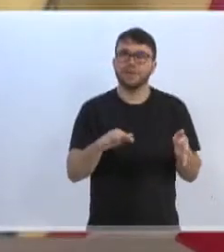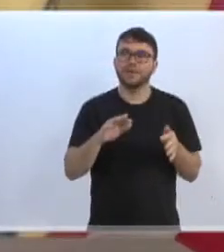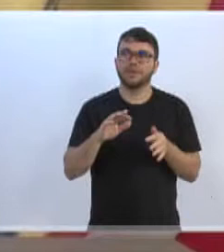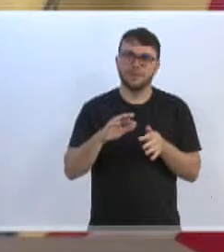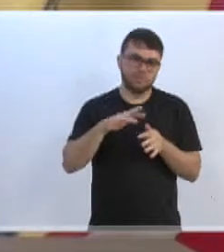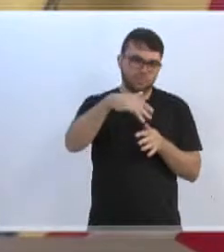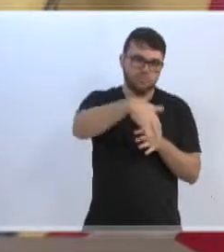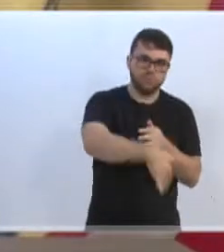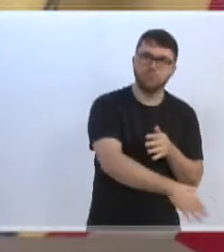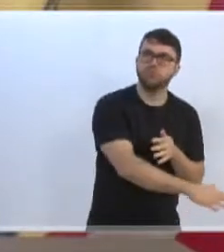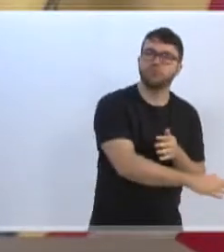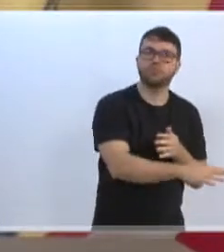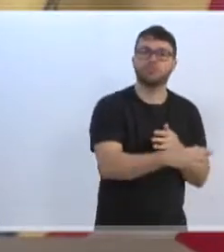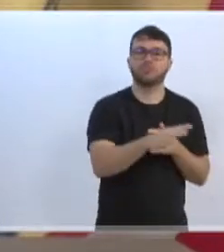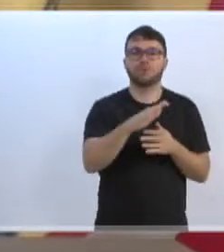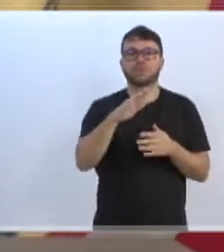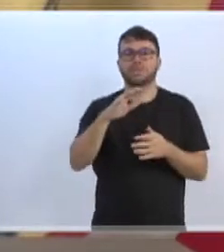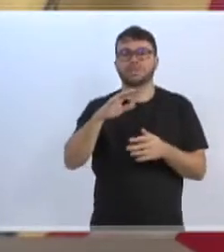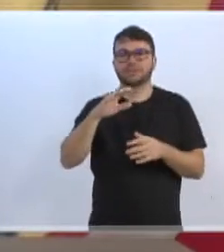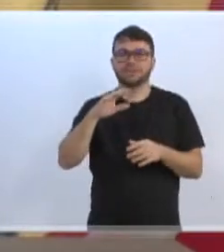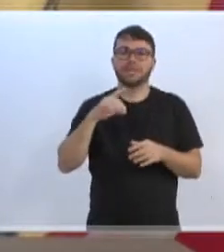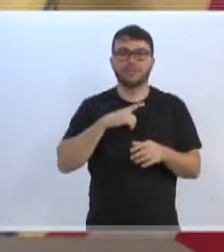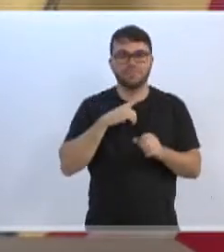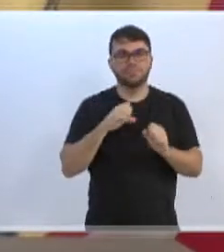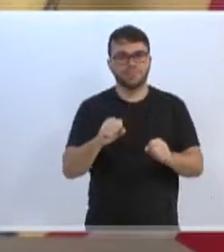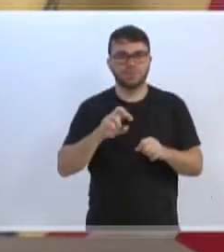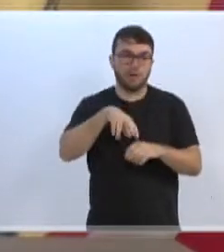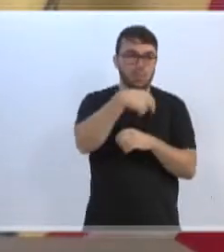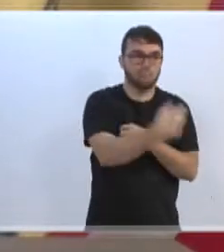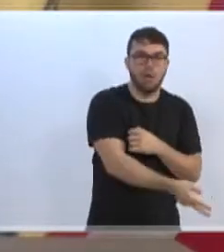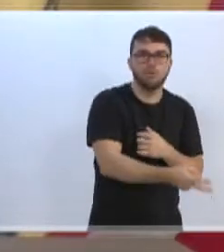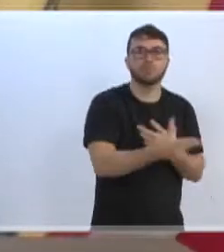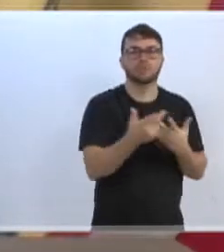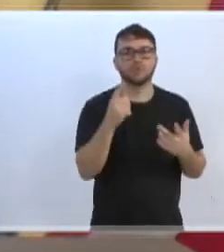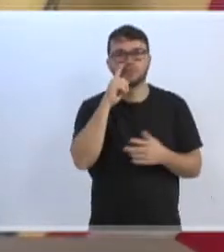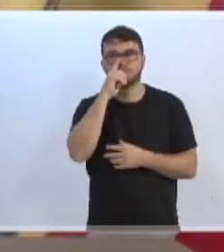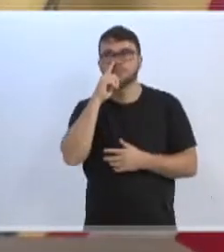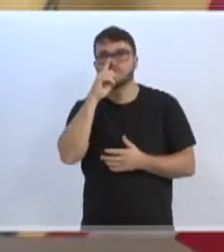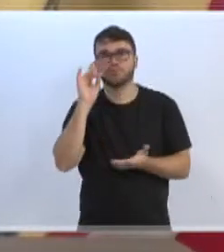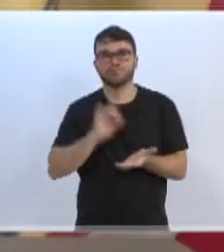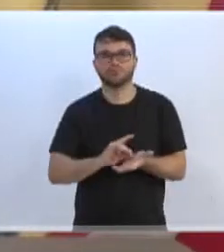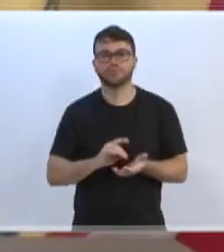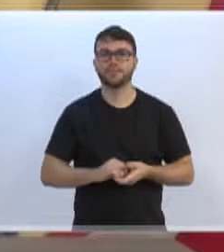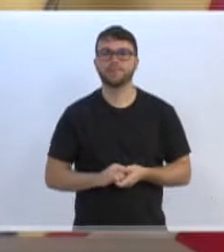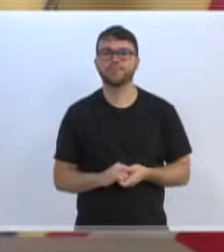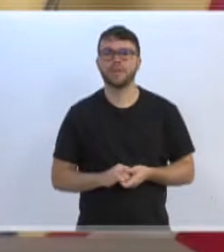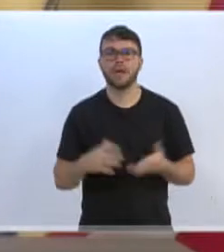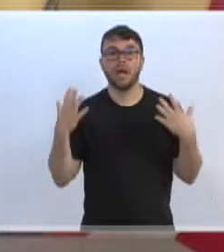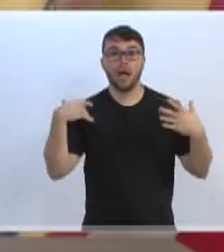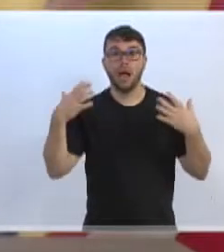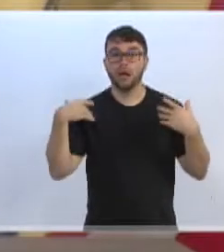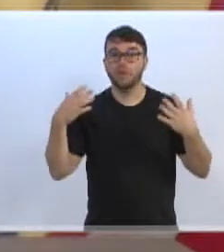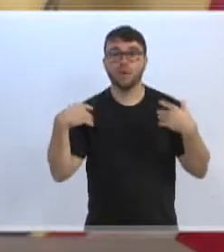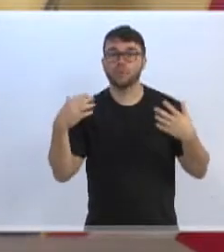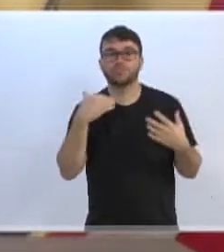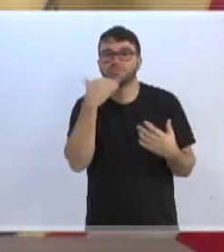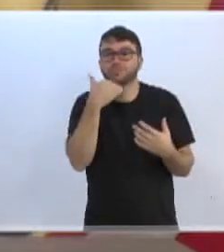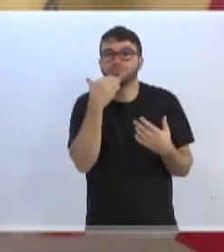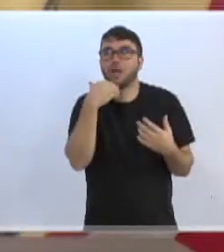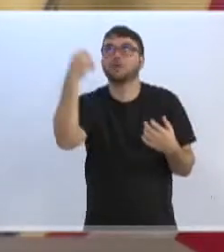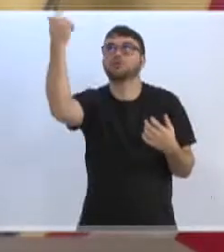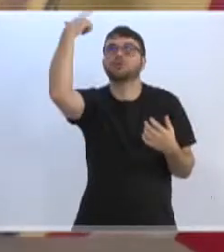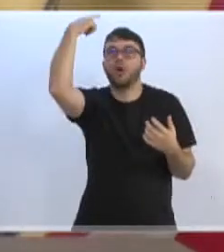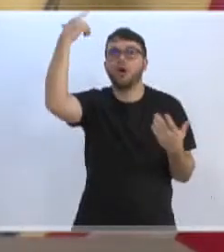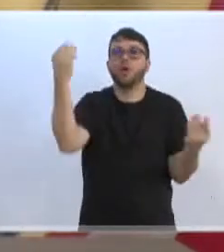cimento ele podendo bater com a cabeça fraturar algum membro realmente é muito perigoso steve e no calor além de 40 graus não tem suporte aquilo ali